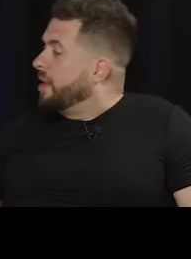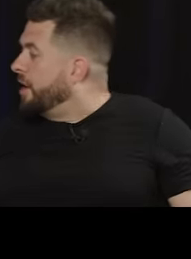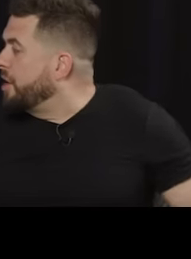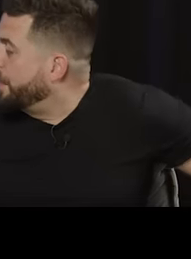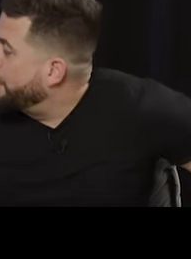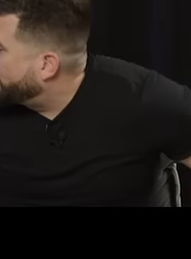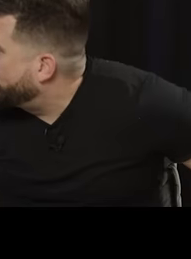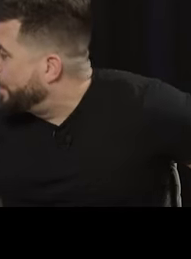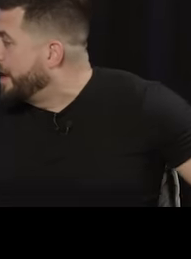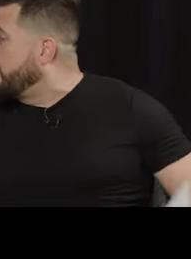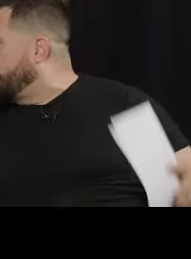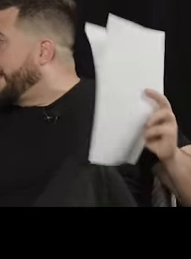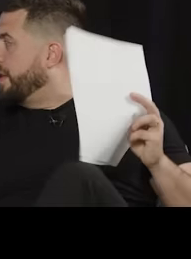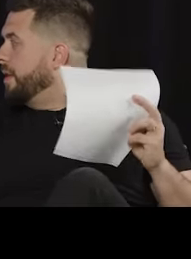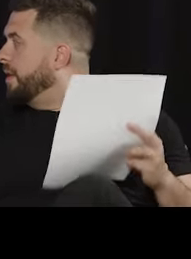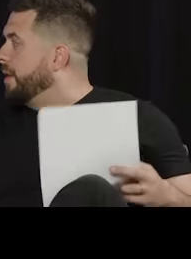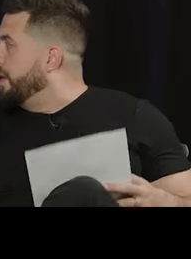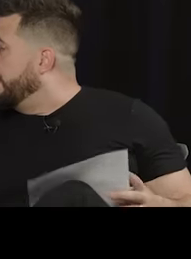entendi entendi